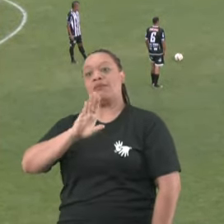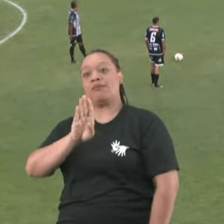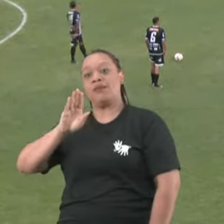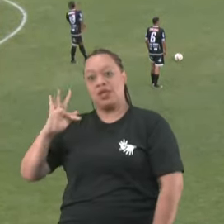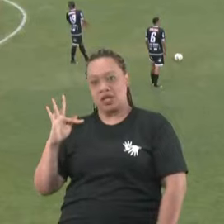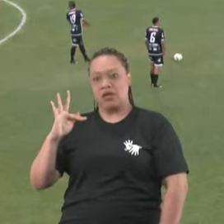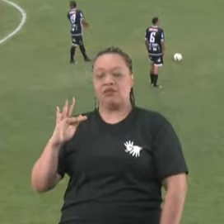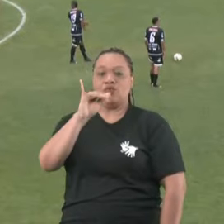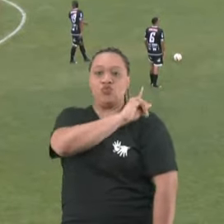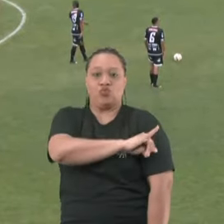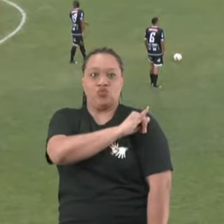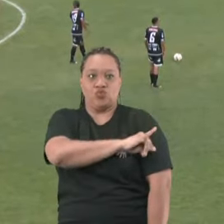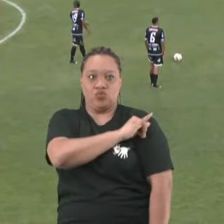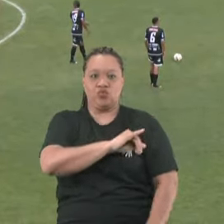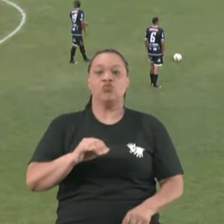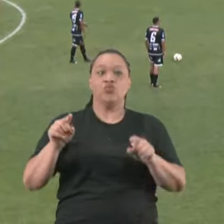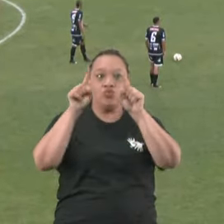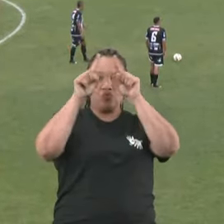Janeiro.